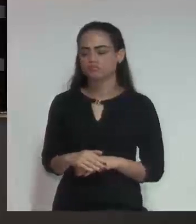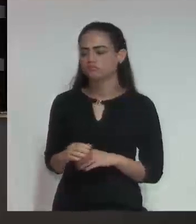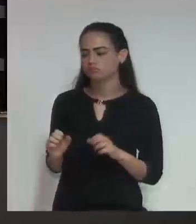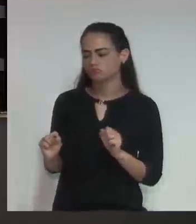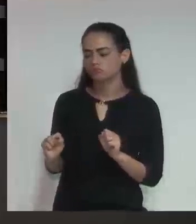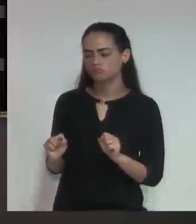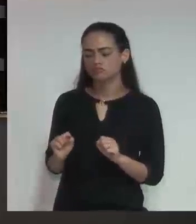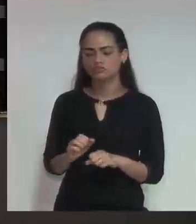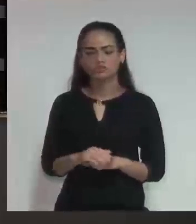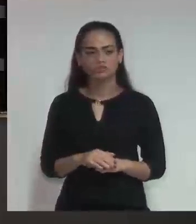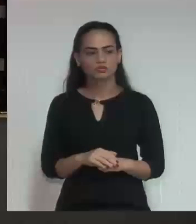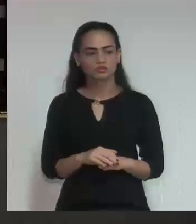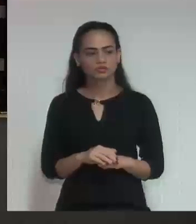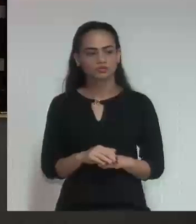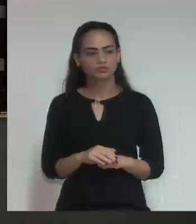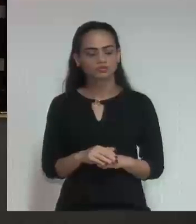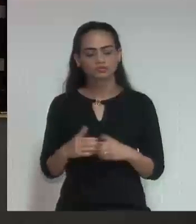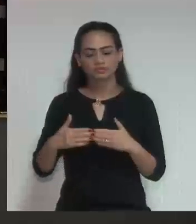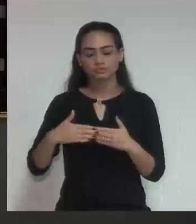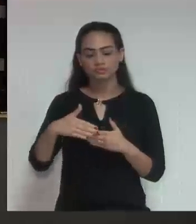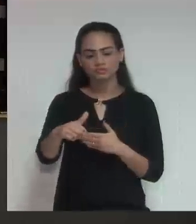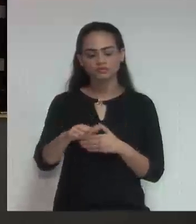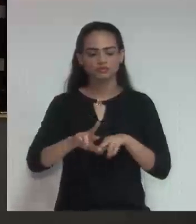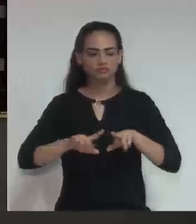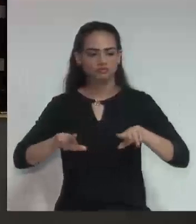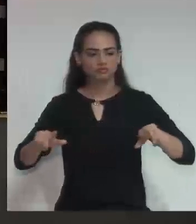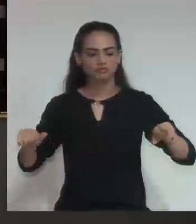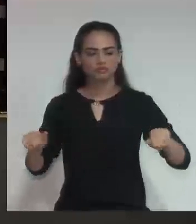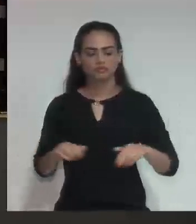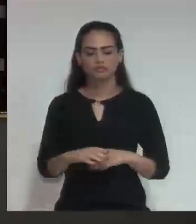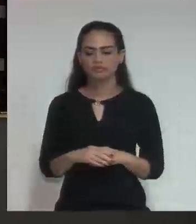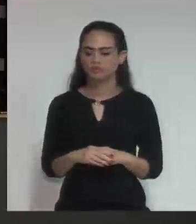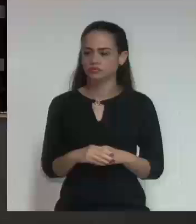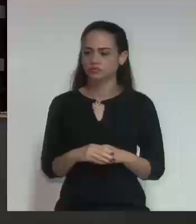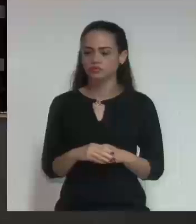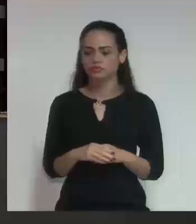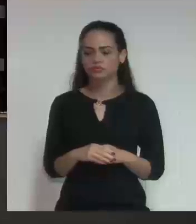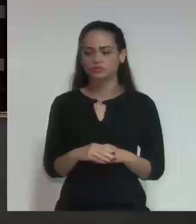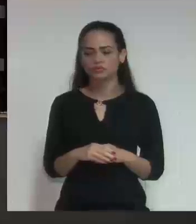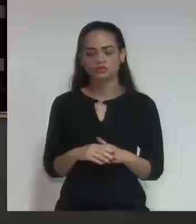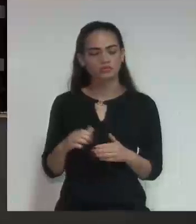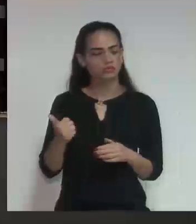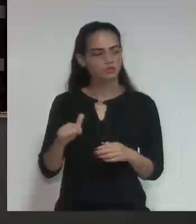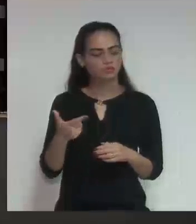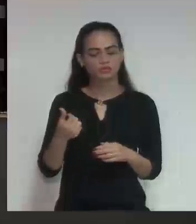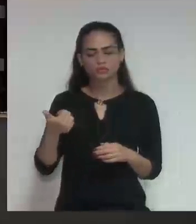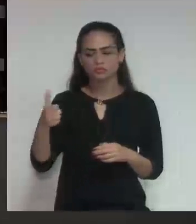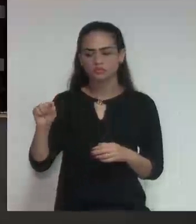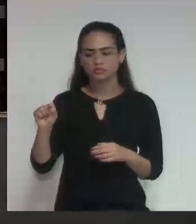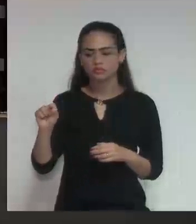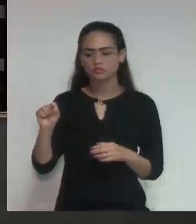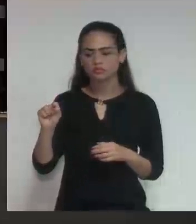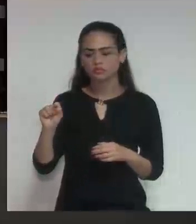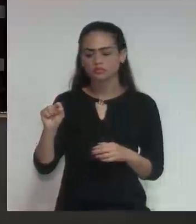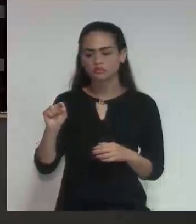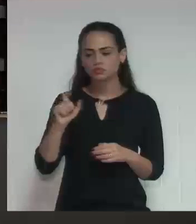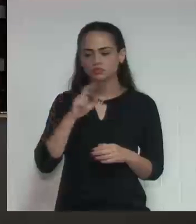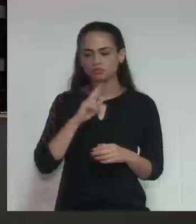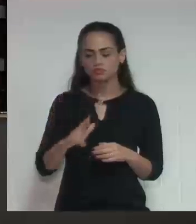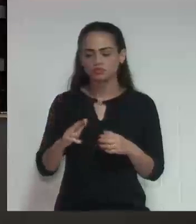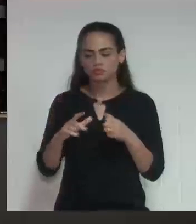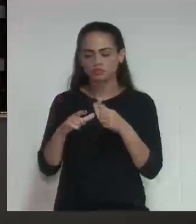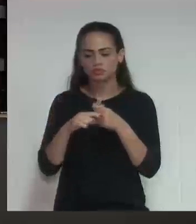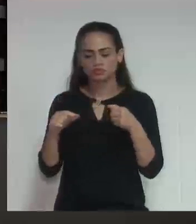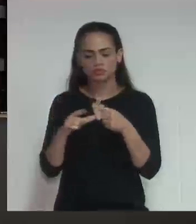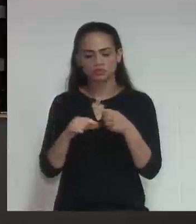Expediente recebido diversos. Ofício Controladoria Autárquica número 11/2018, em atendimento ao disposto número no artigo